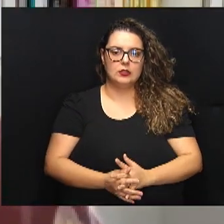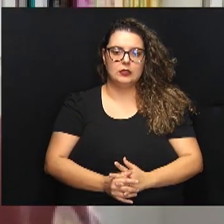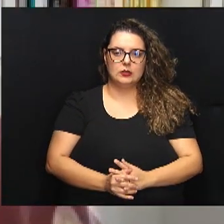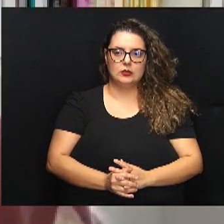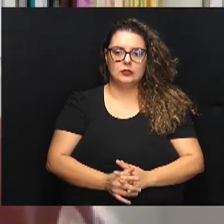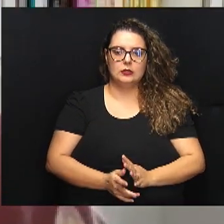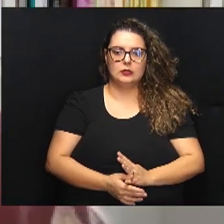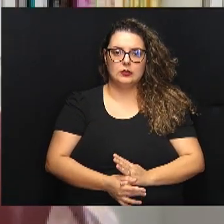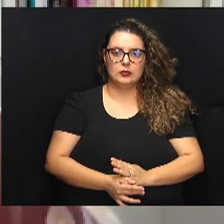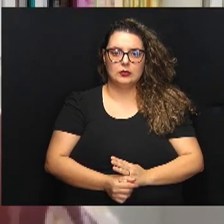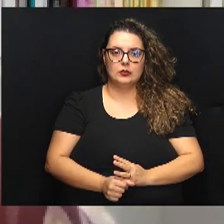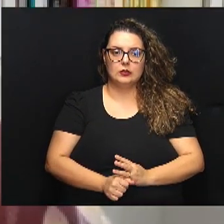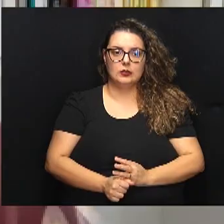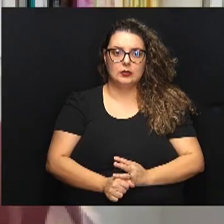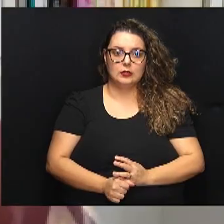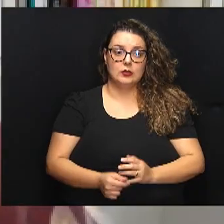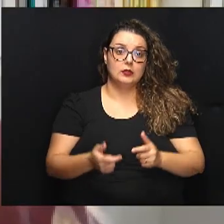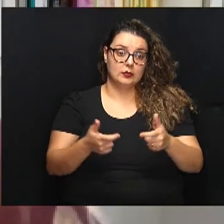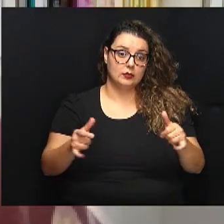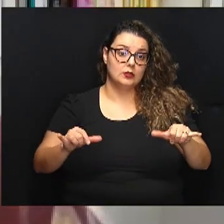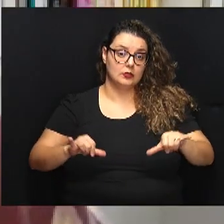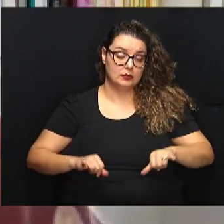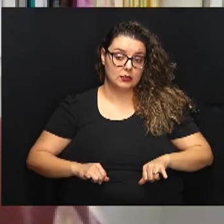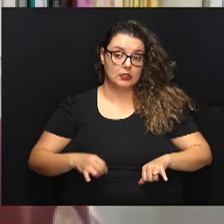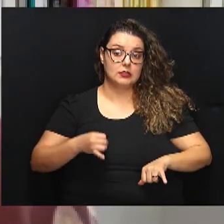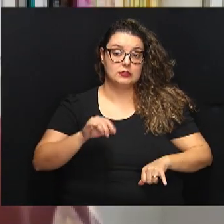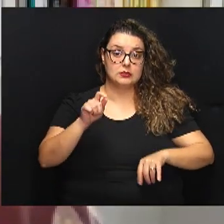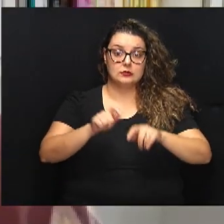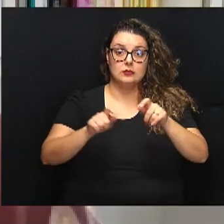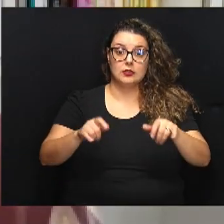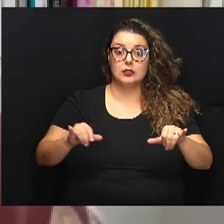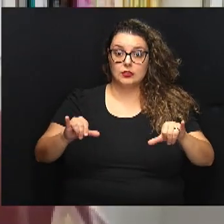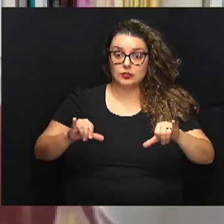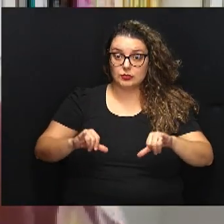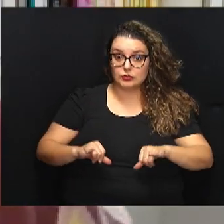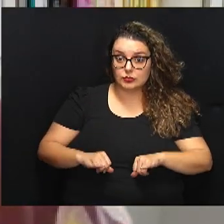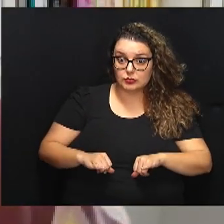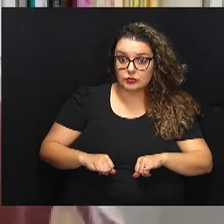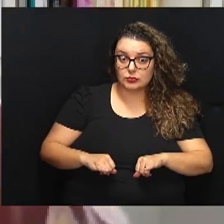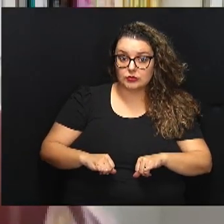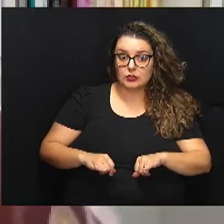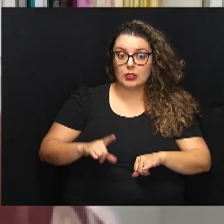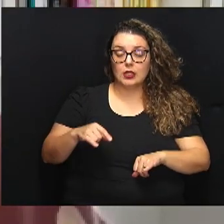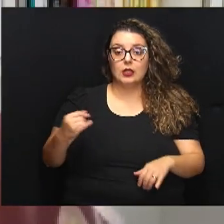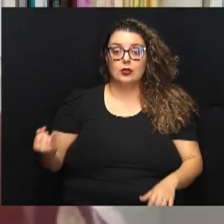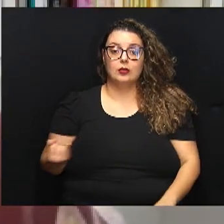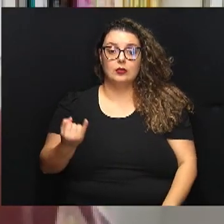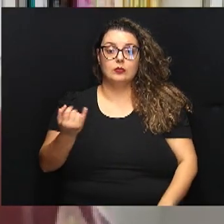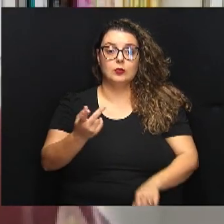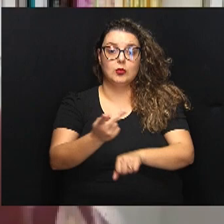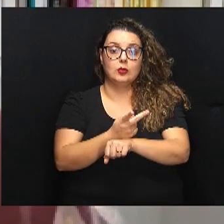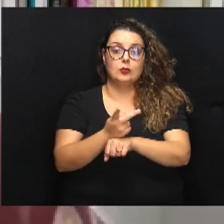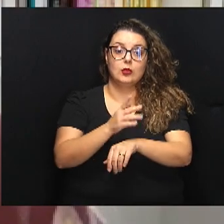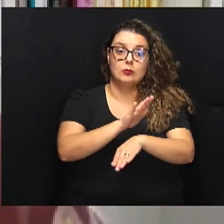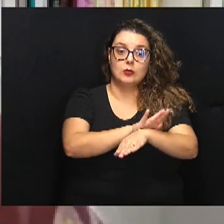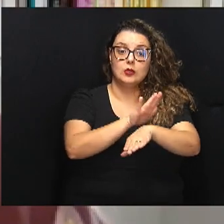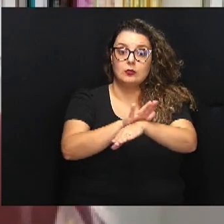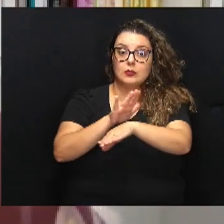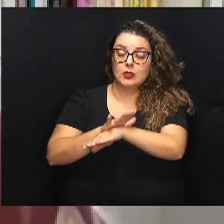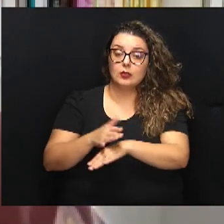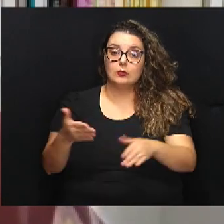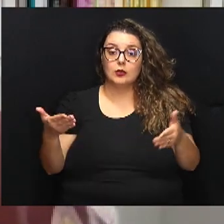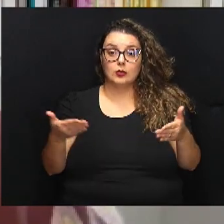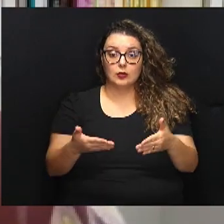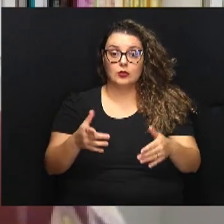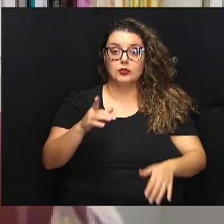e um grande sofrimento. Então, se alguém está sofrendo, é muito interessante buscar ajuda, porque hoje